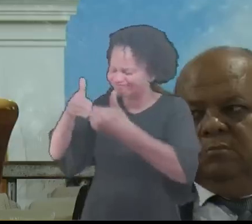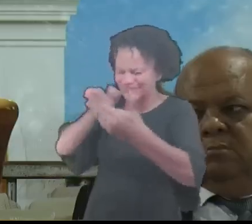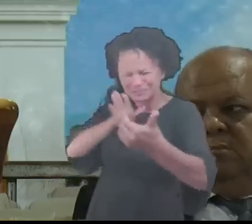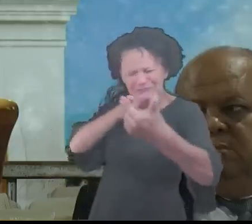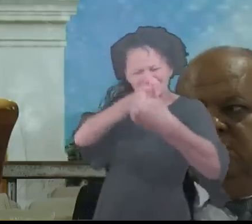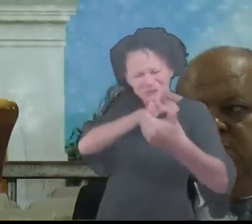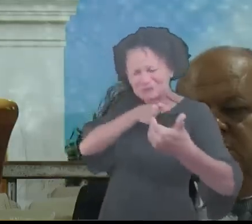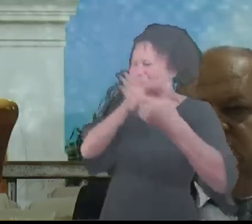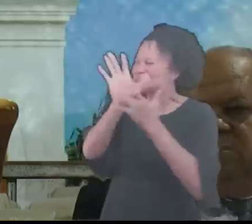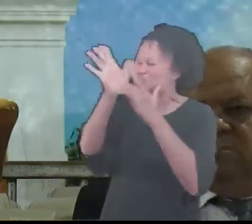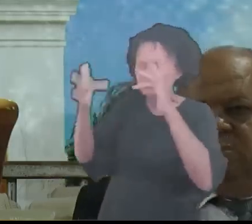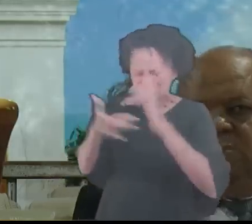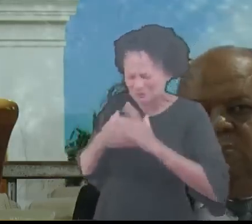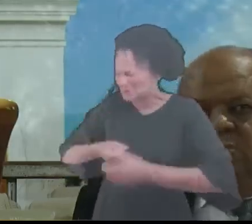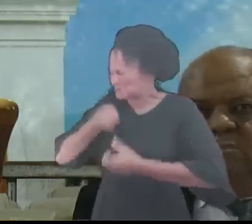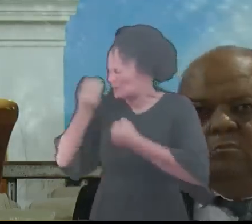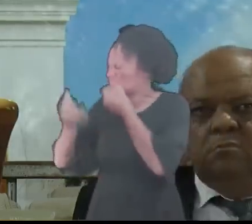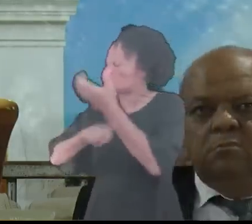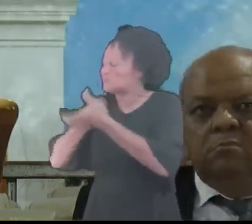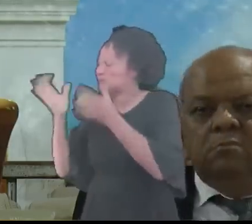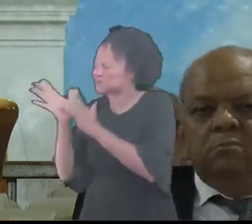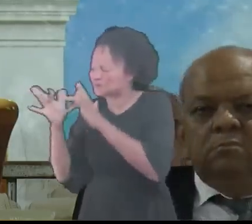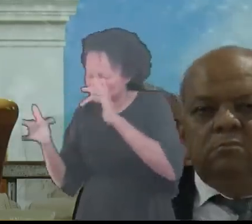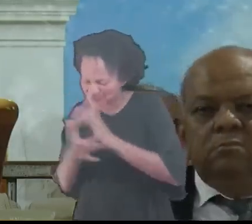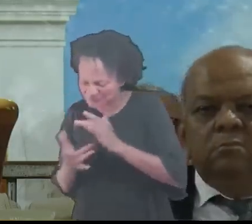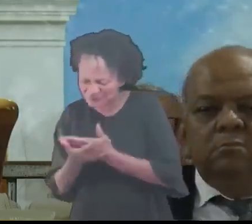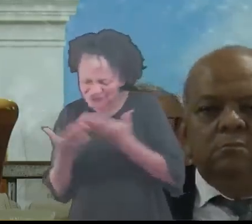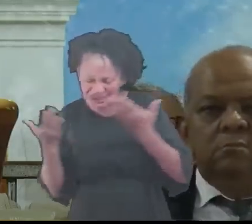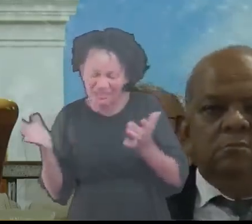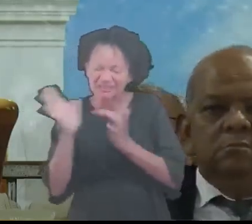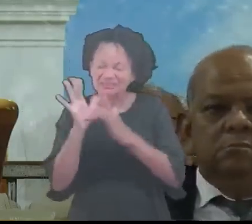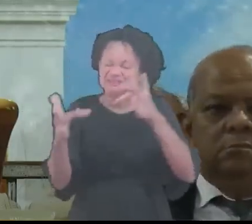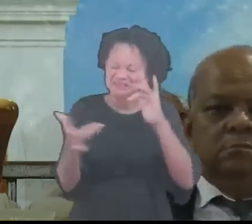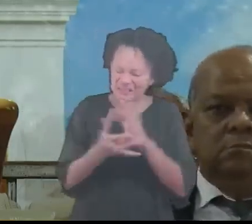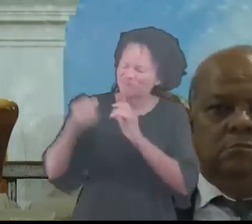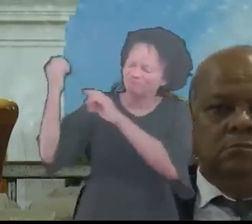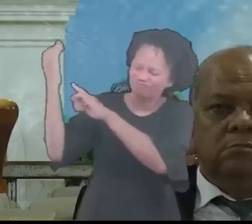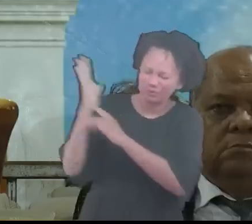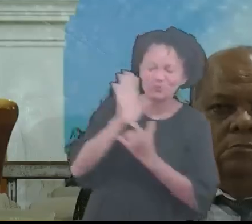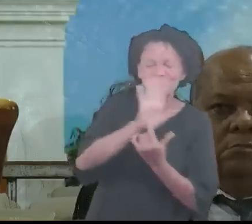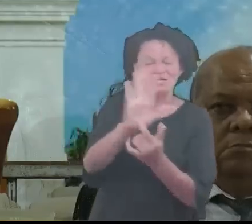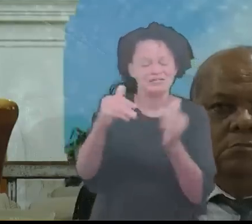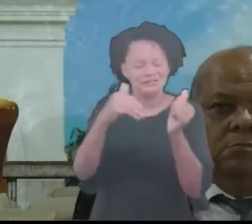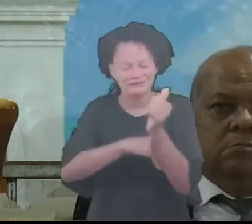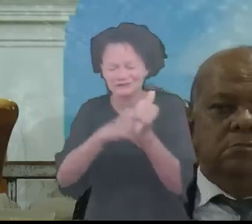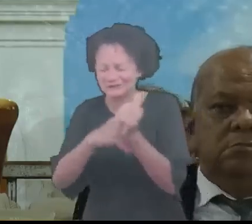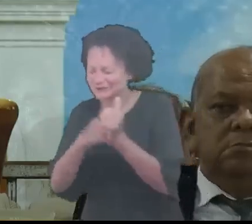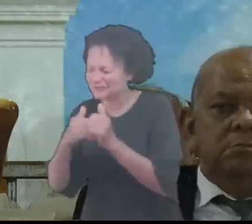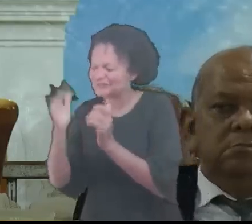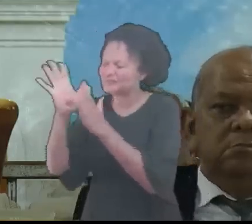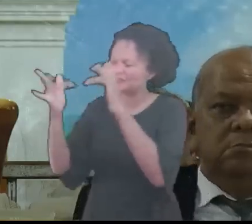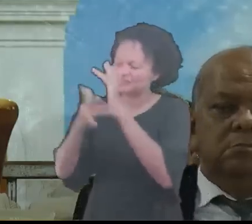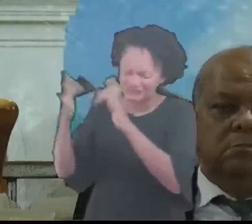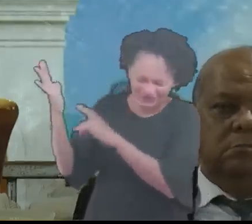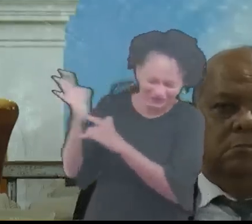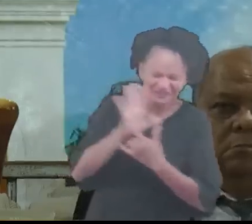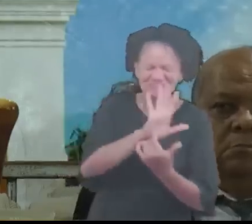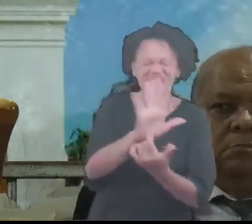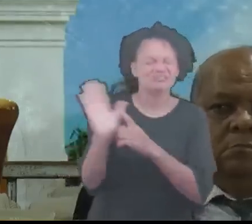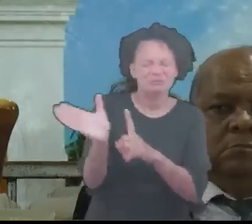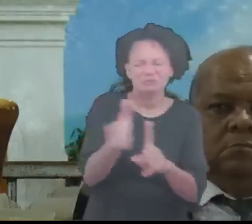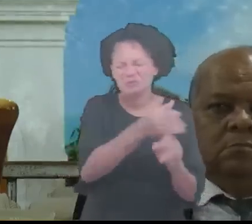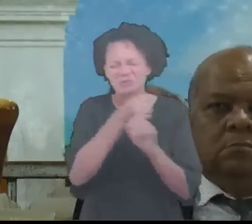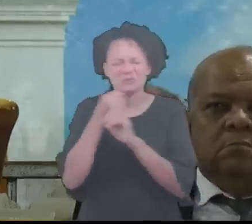Jesus. Você fala com Jesus e Jesus revela segredos e Jesus revela mistérios